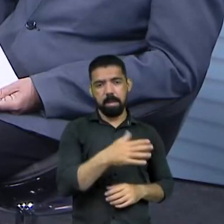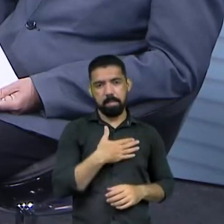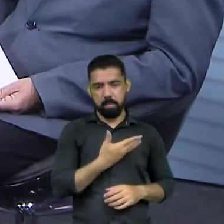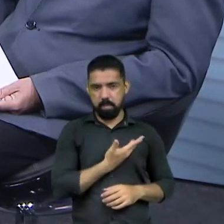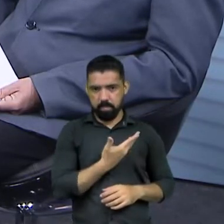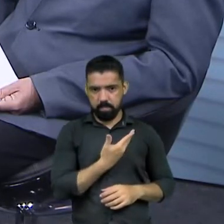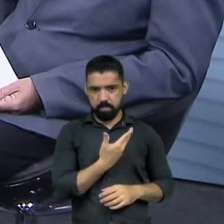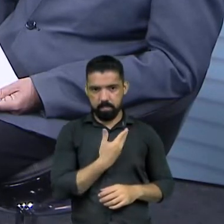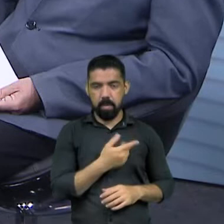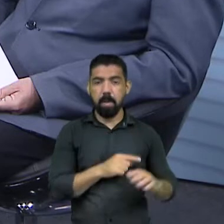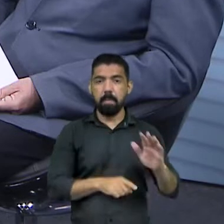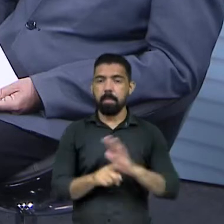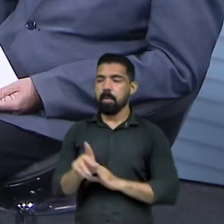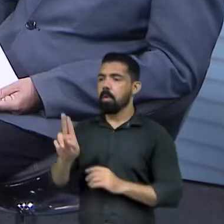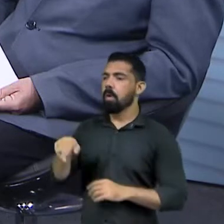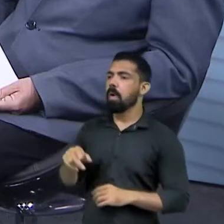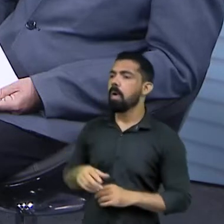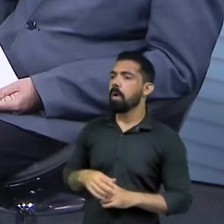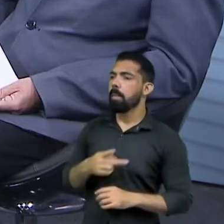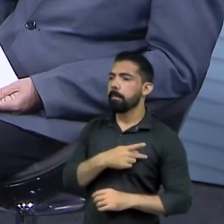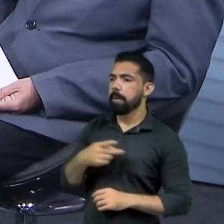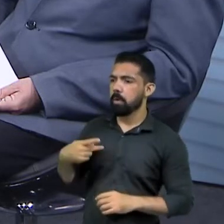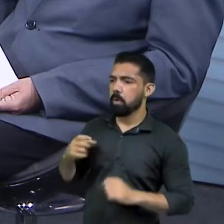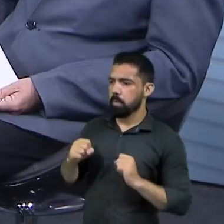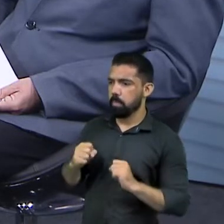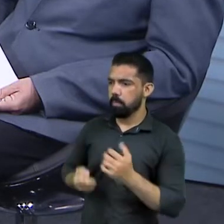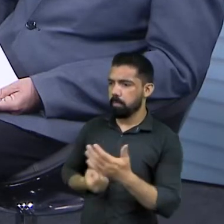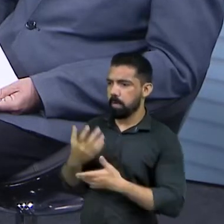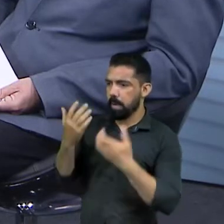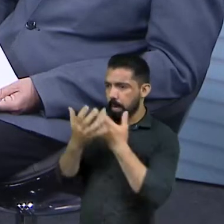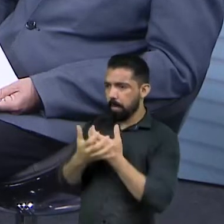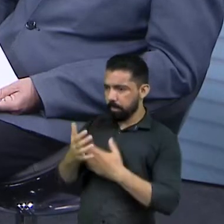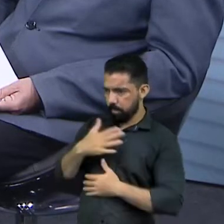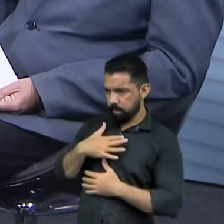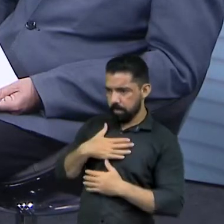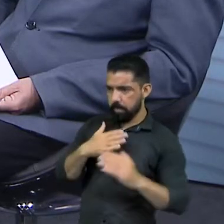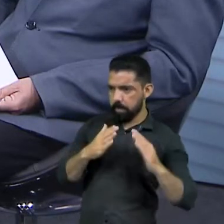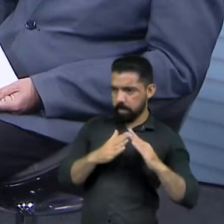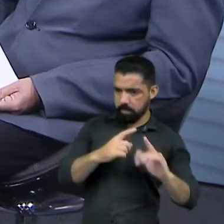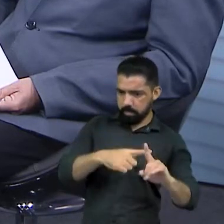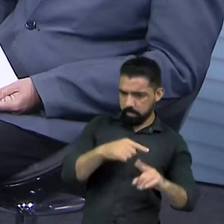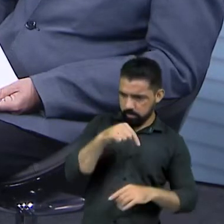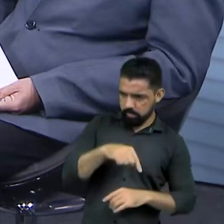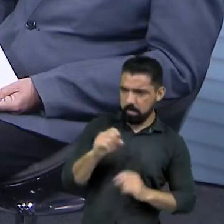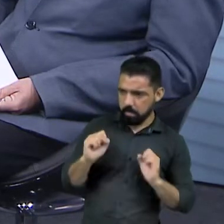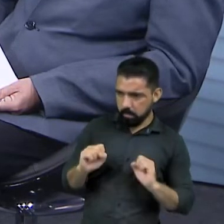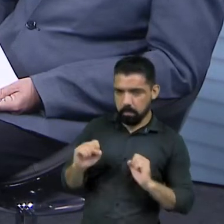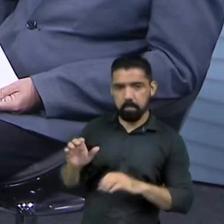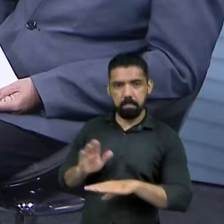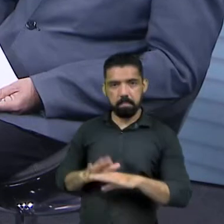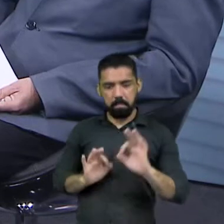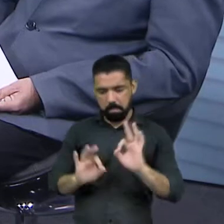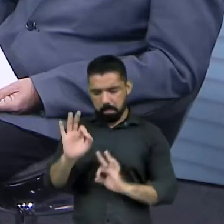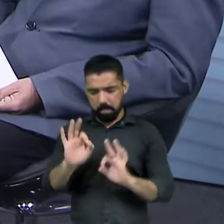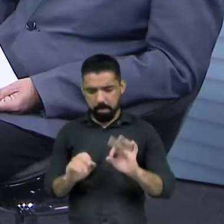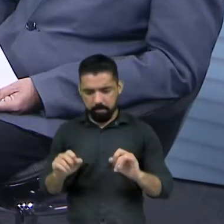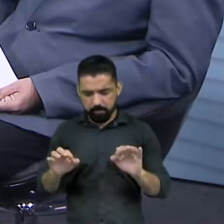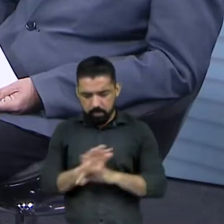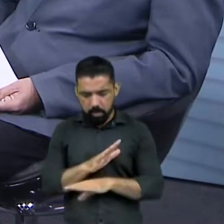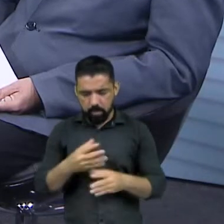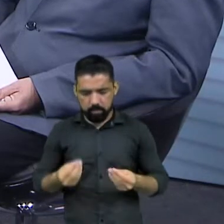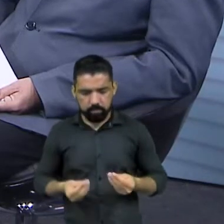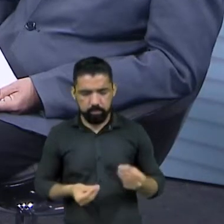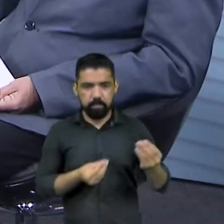música aí pr minha PR minha escola bíblica aqui na igreja e nós preparamos a música tudinho Total preparamos tudo para ele usar lá então eu